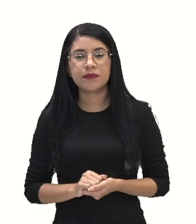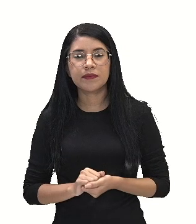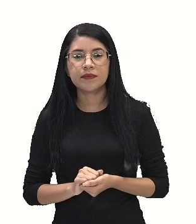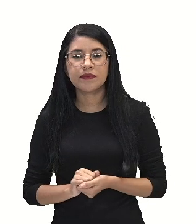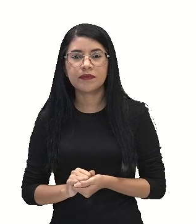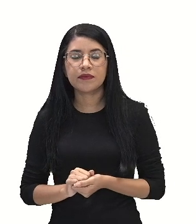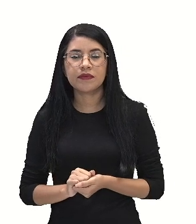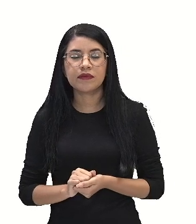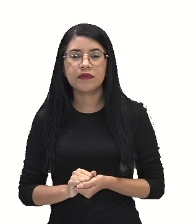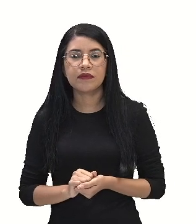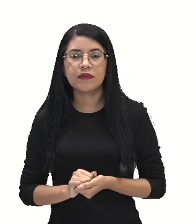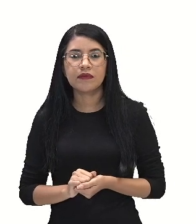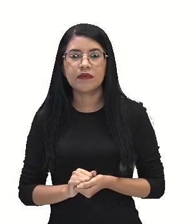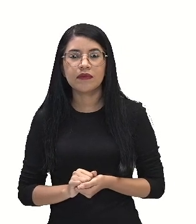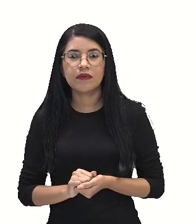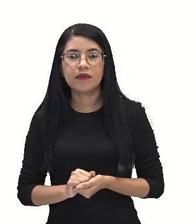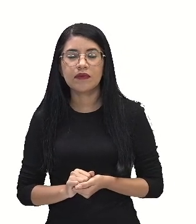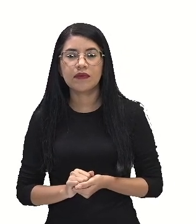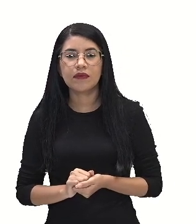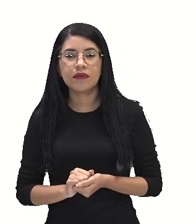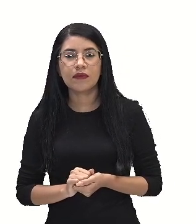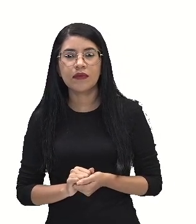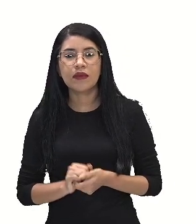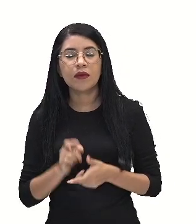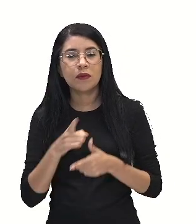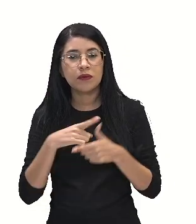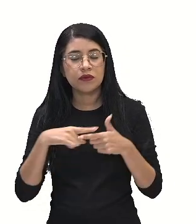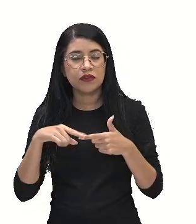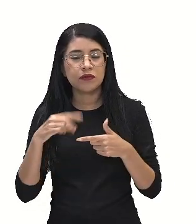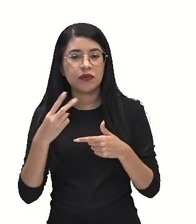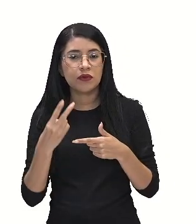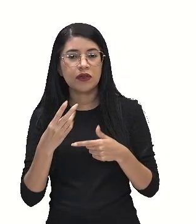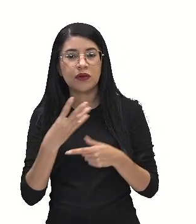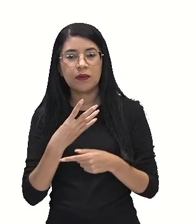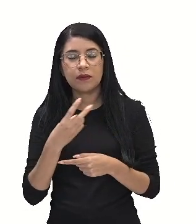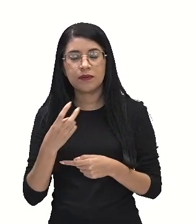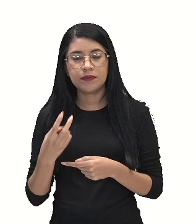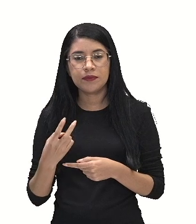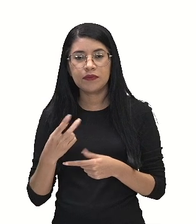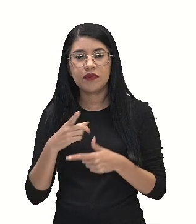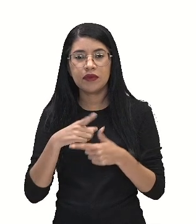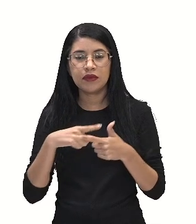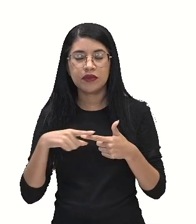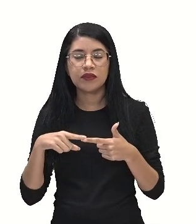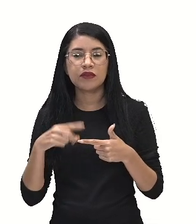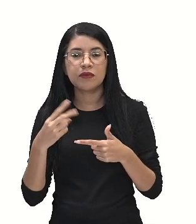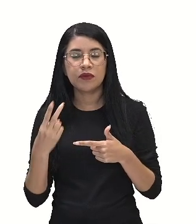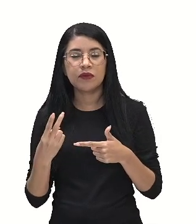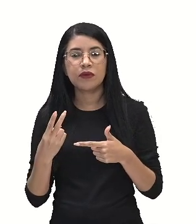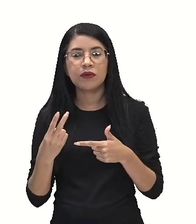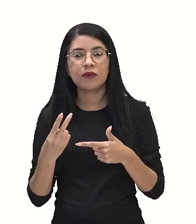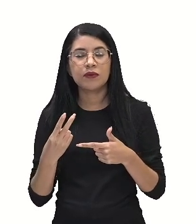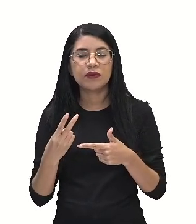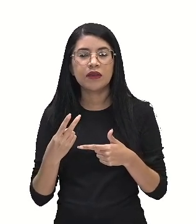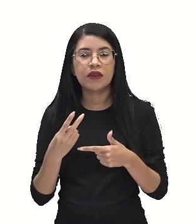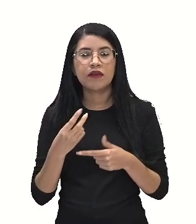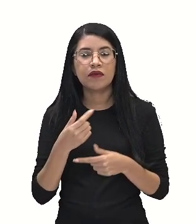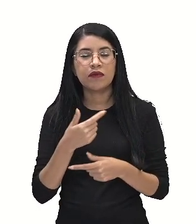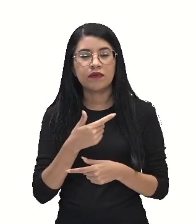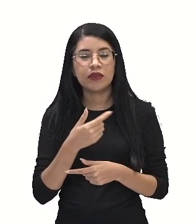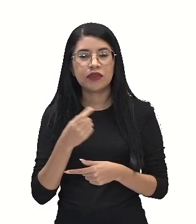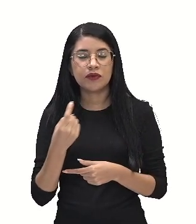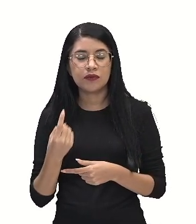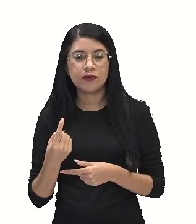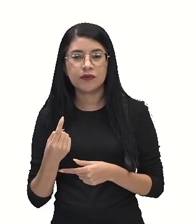raiz quadrada, tá? Então, metade de 84 é 42. 42 dividido para 2 vai dar